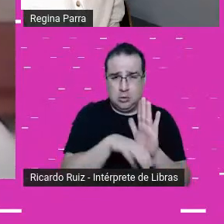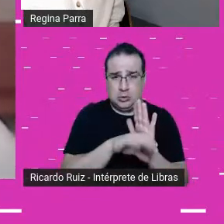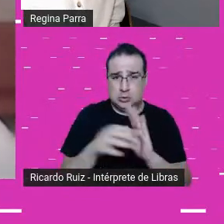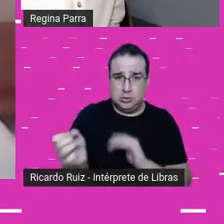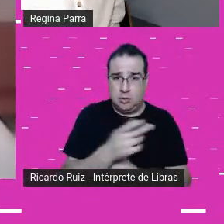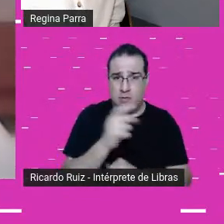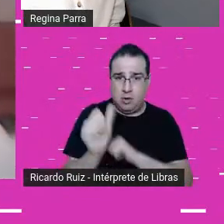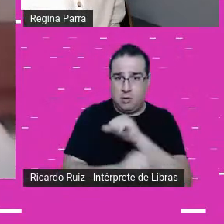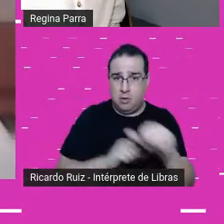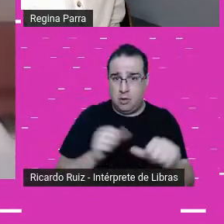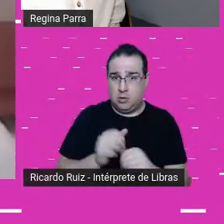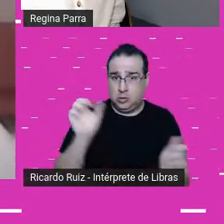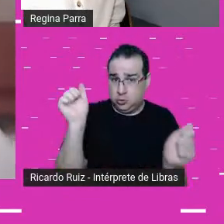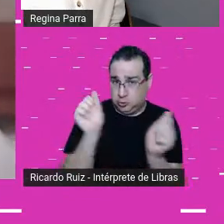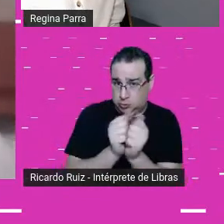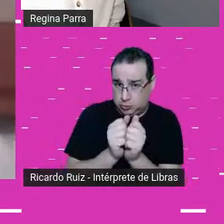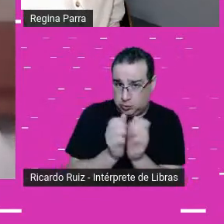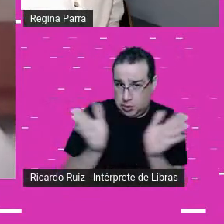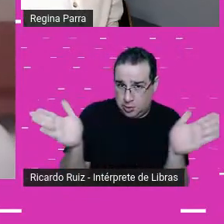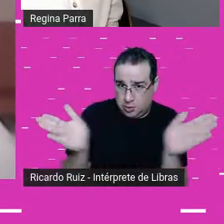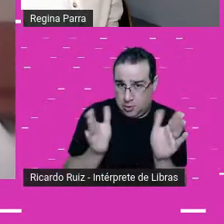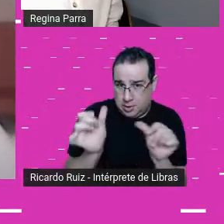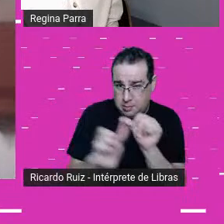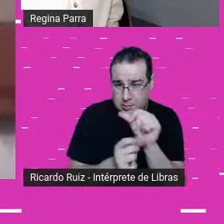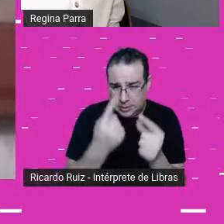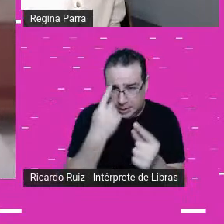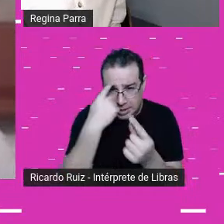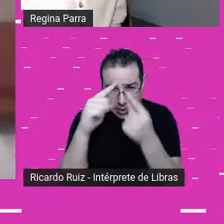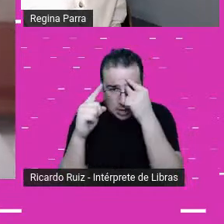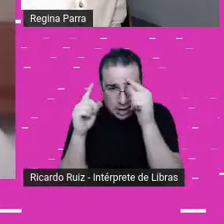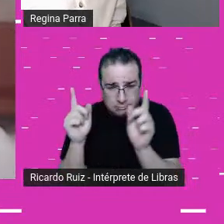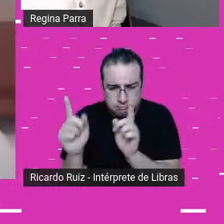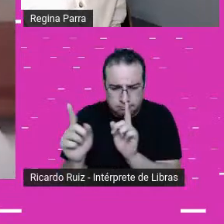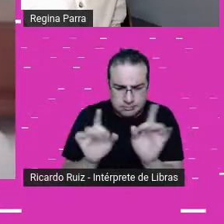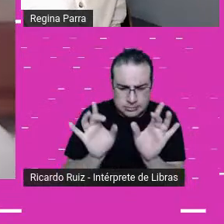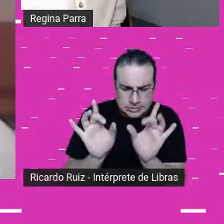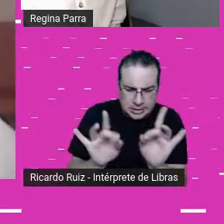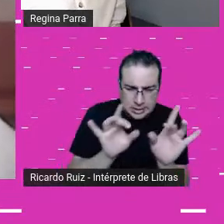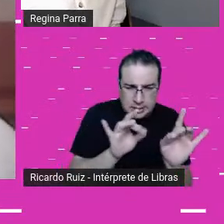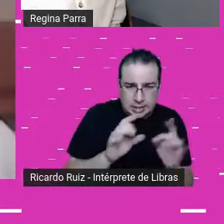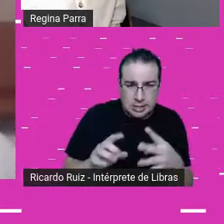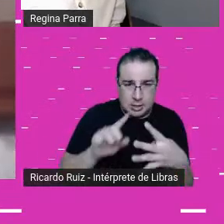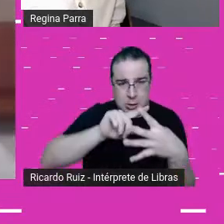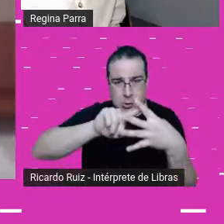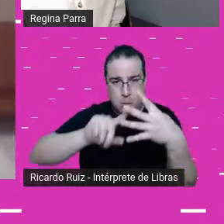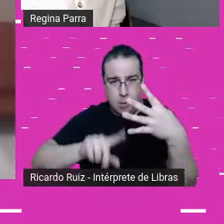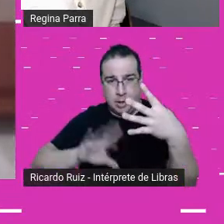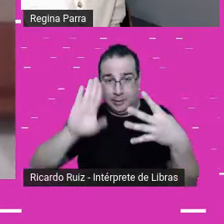no minimalismo da representação dos quatro elementos.